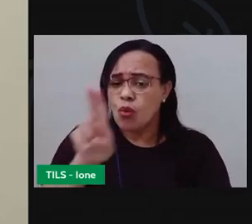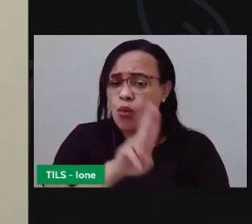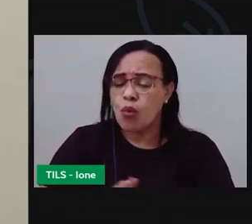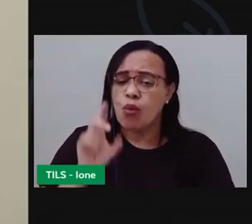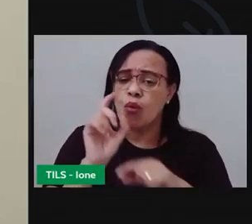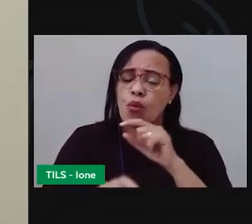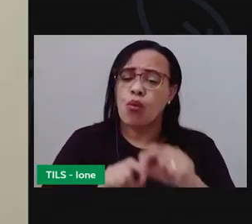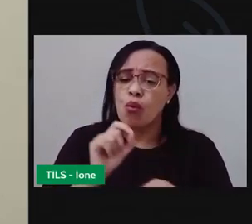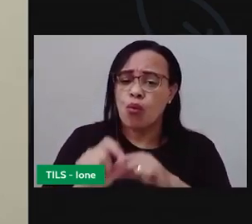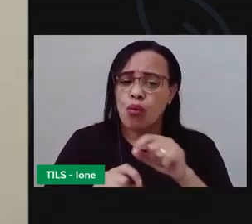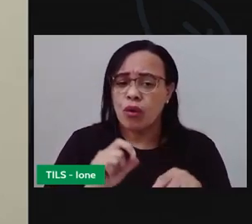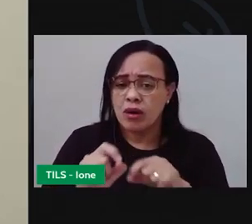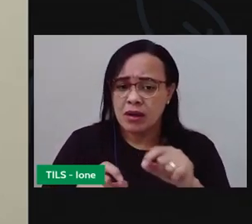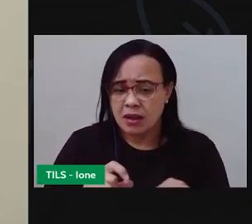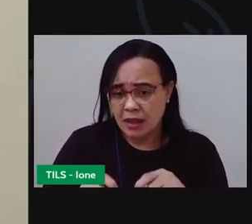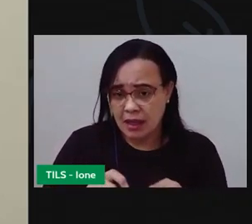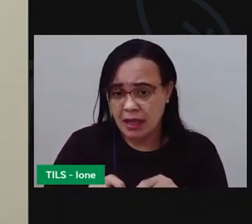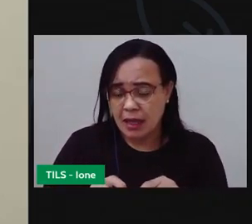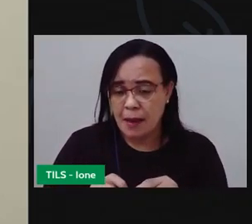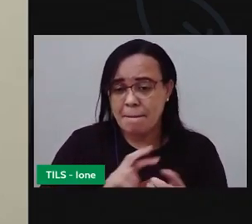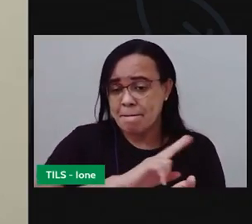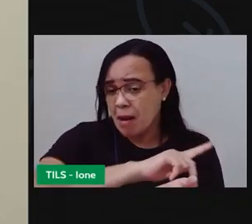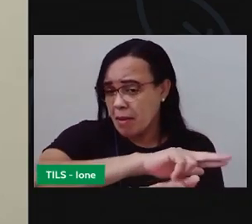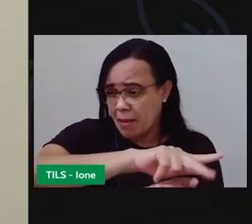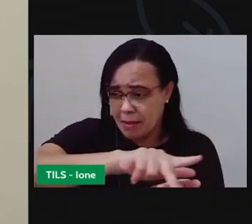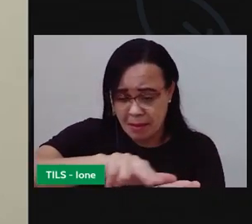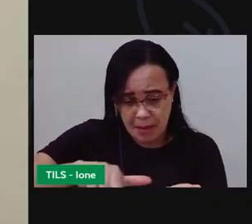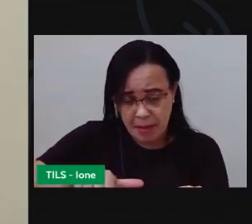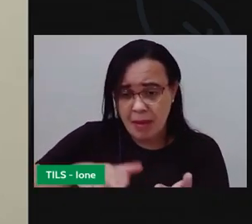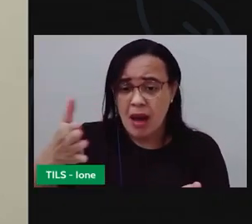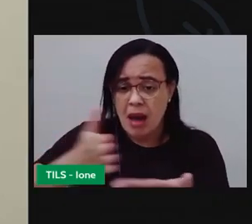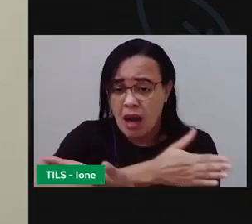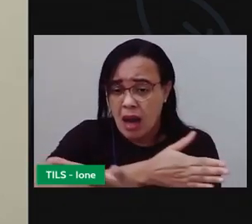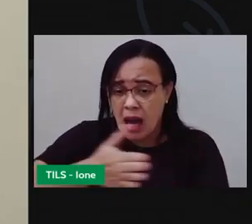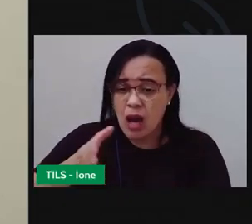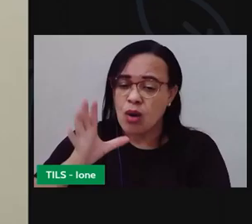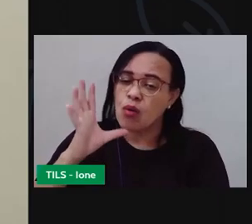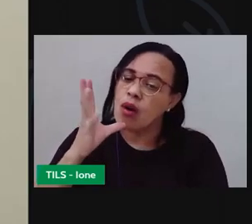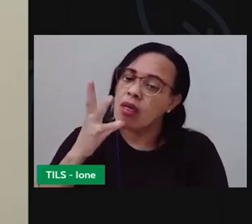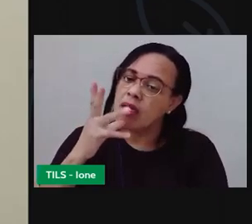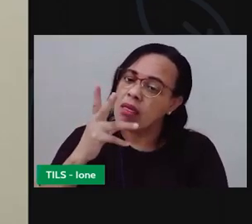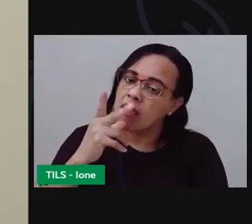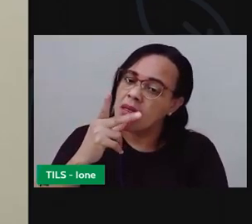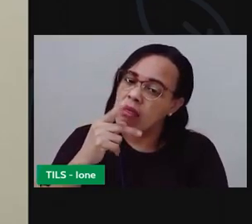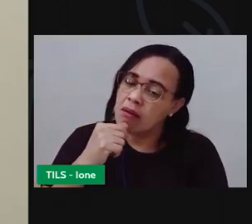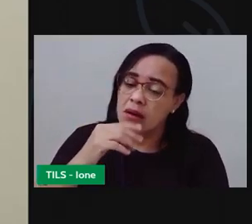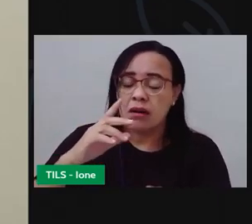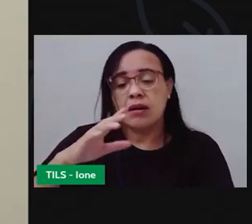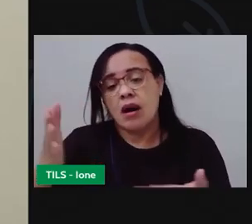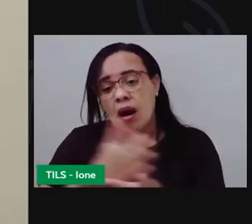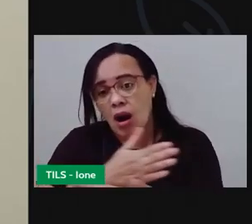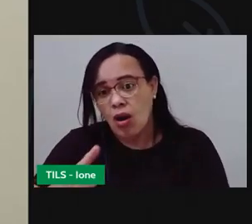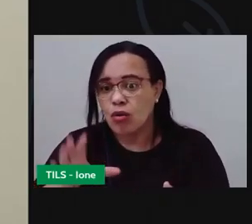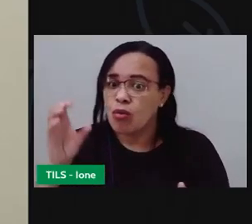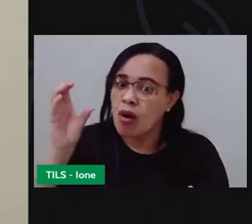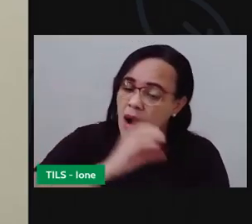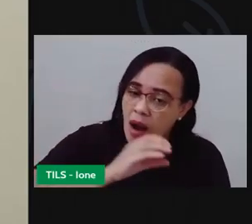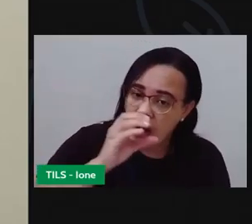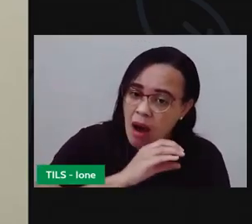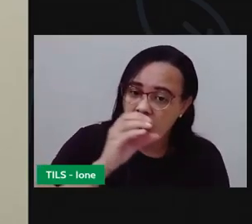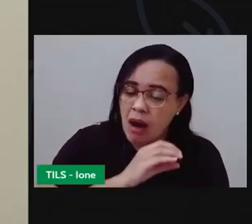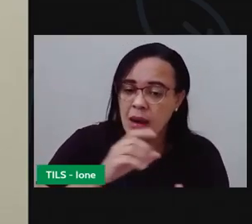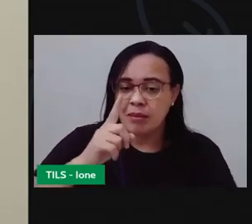né, um tipo diferente de matéria-prima, que demora muito tempo para se decompor. Tem